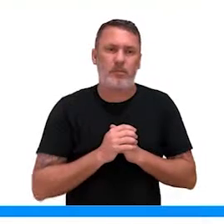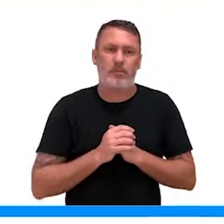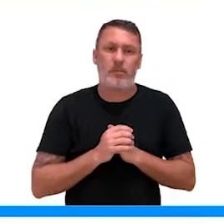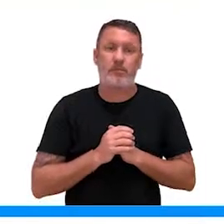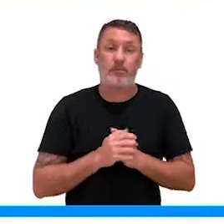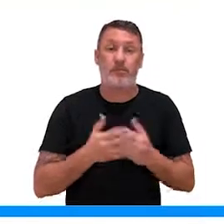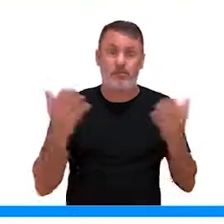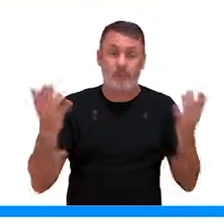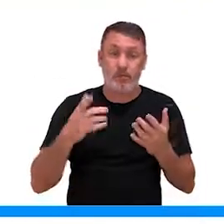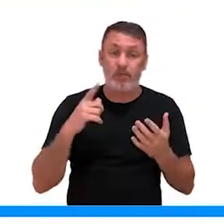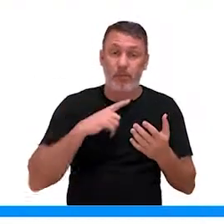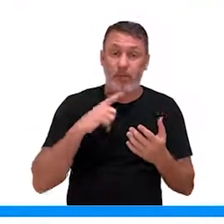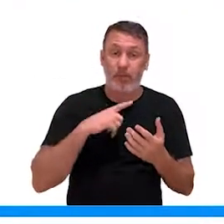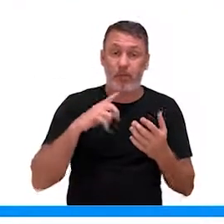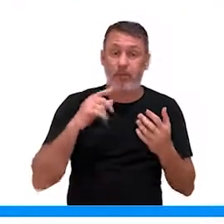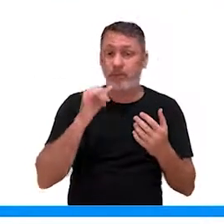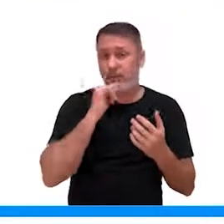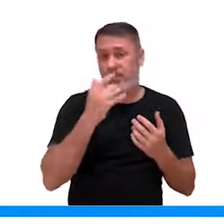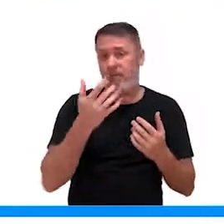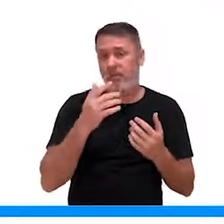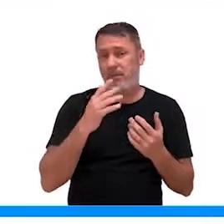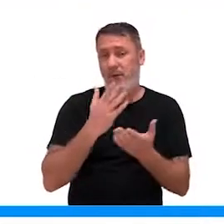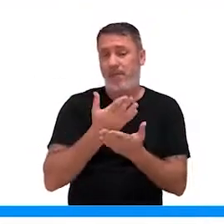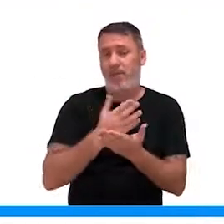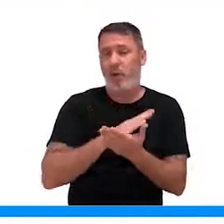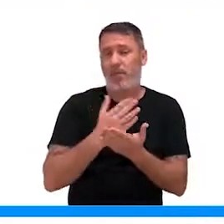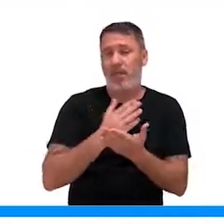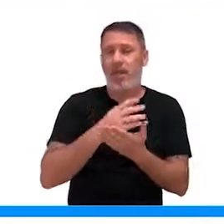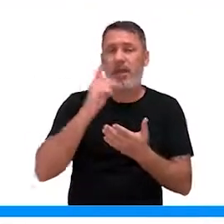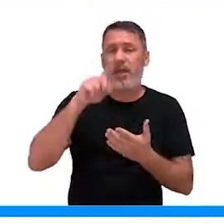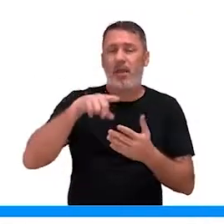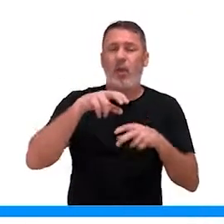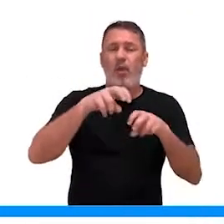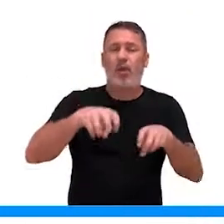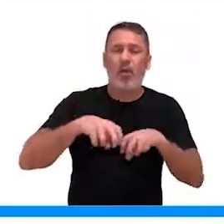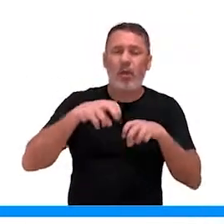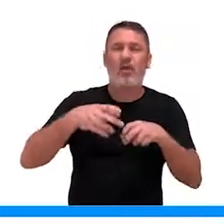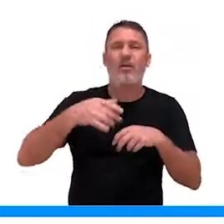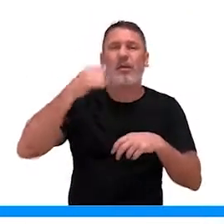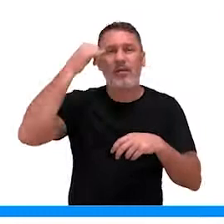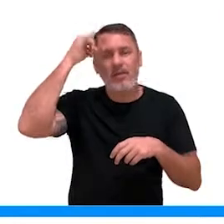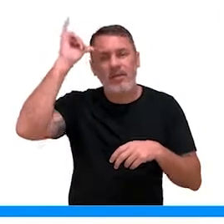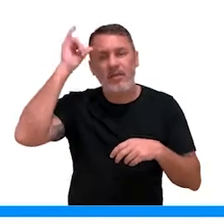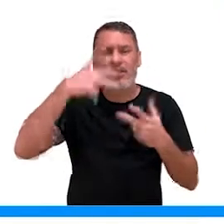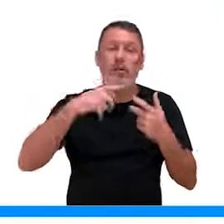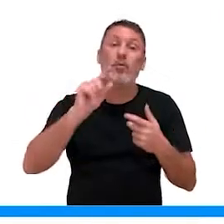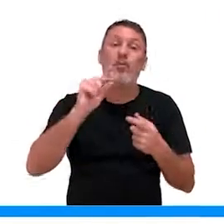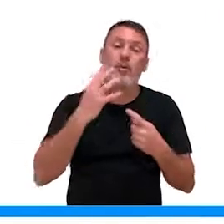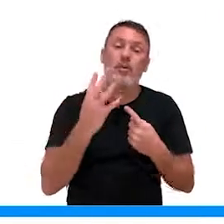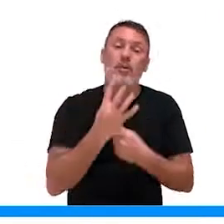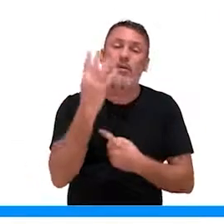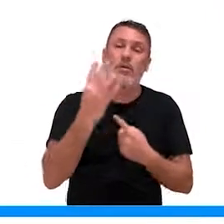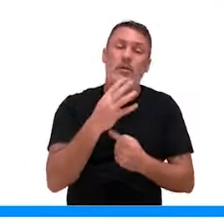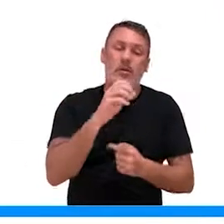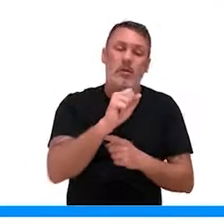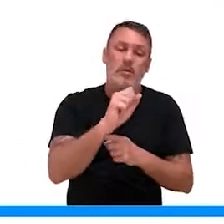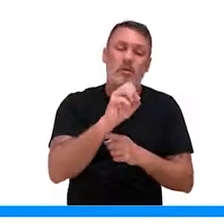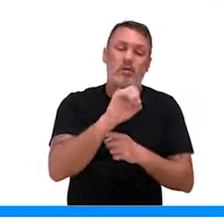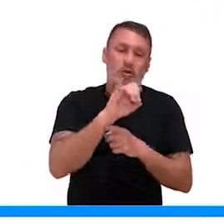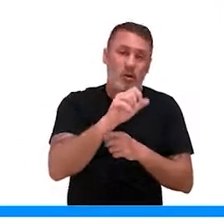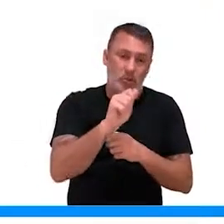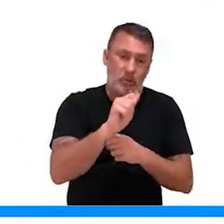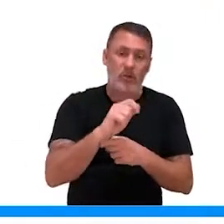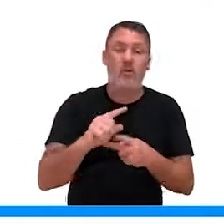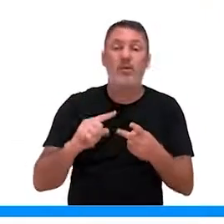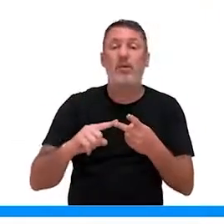fronteira agrícola, na verdade vamos falar aqui de fronteira agropecuária, temos aqui que lembrar da soja e da criação bovina, tá? A criação